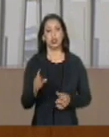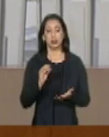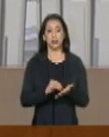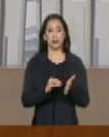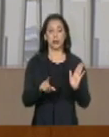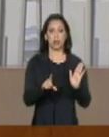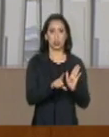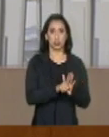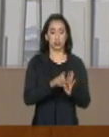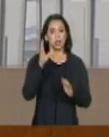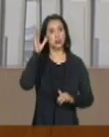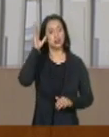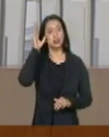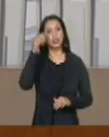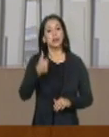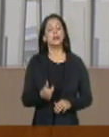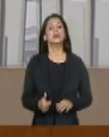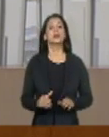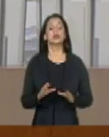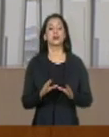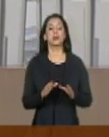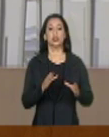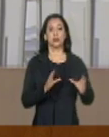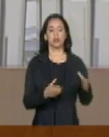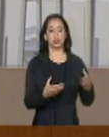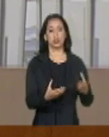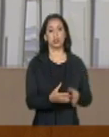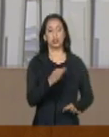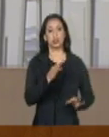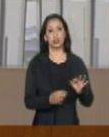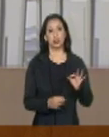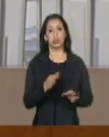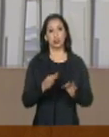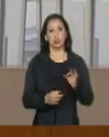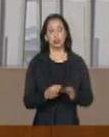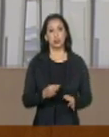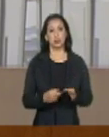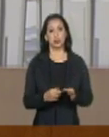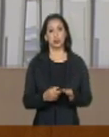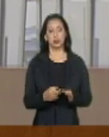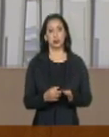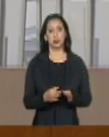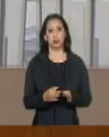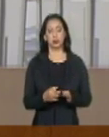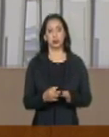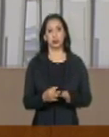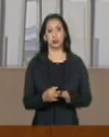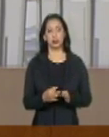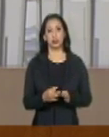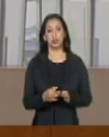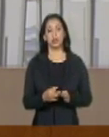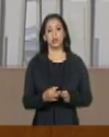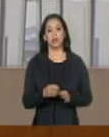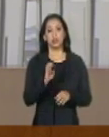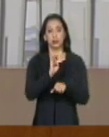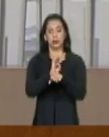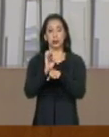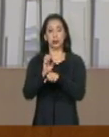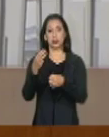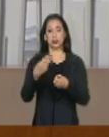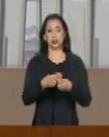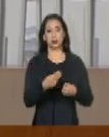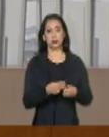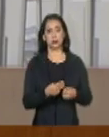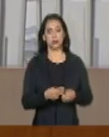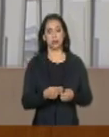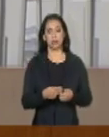de decisões de tribunais de contas, seja da União, seja dos estados ou município. Pois não, ministro